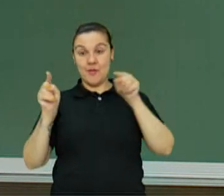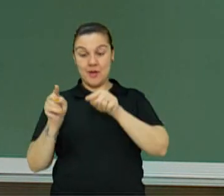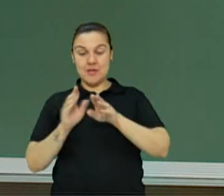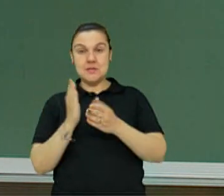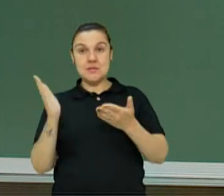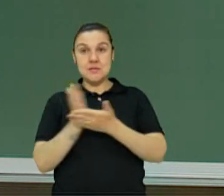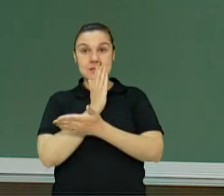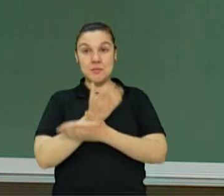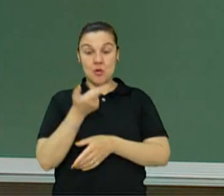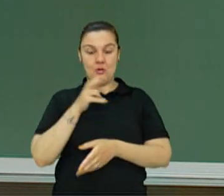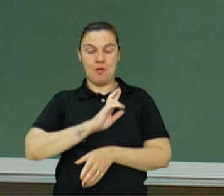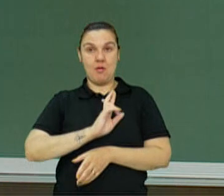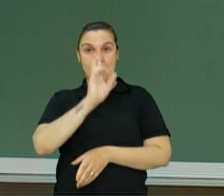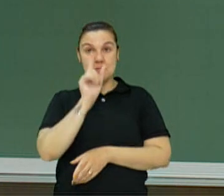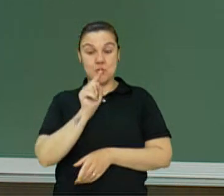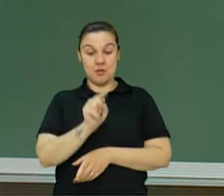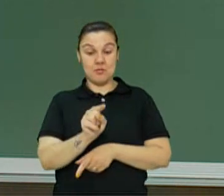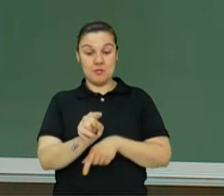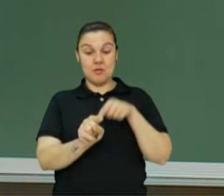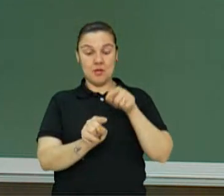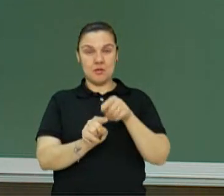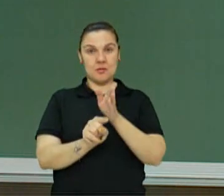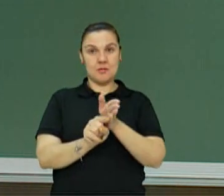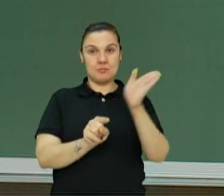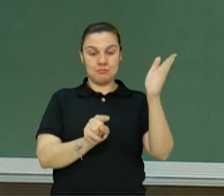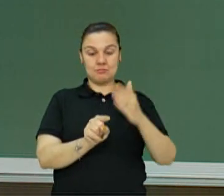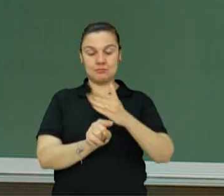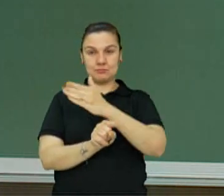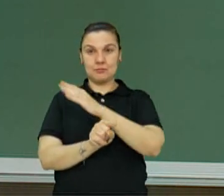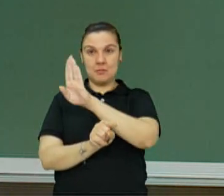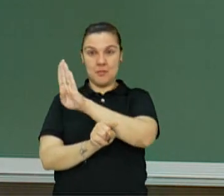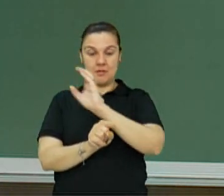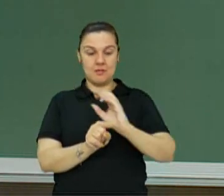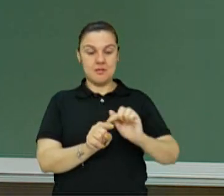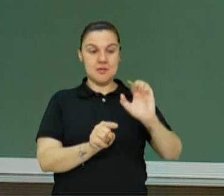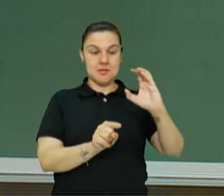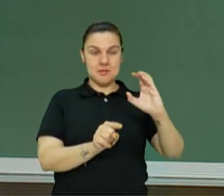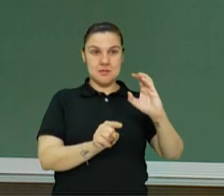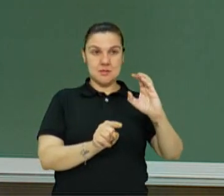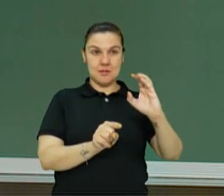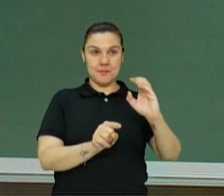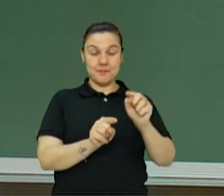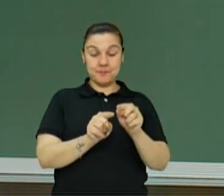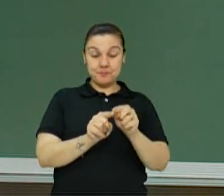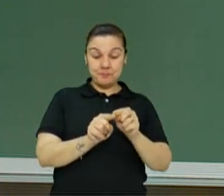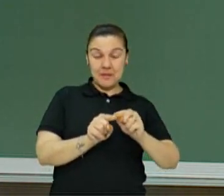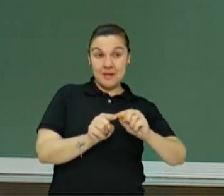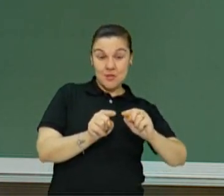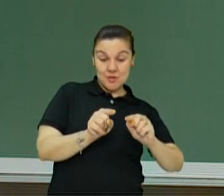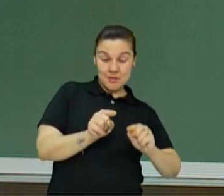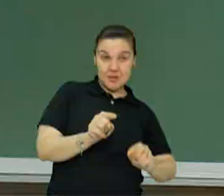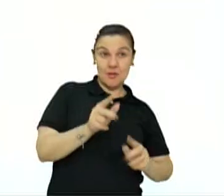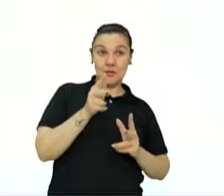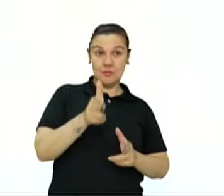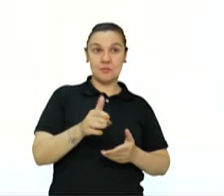foi responsável por originar a linhagem B, a espécie B e a espécie C. Beleza?